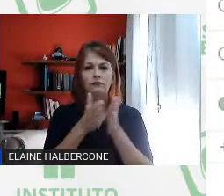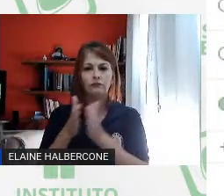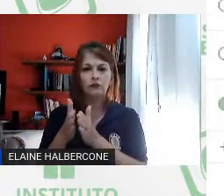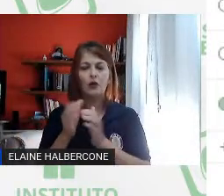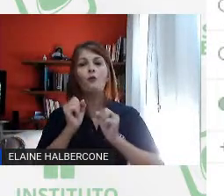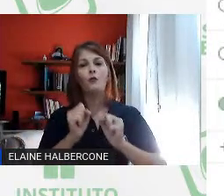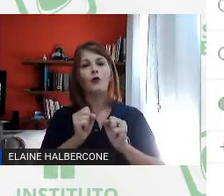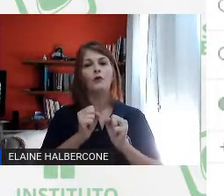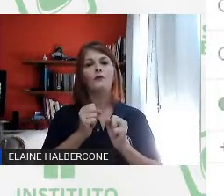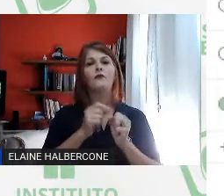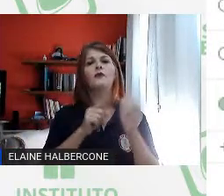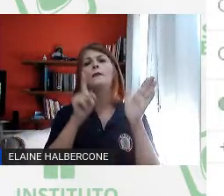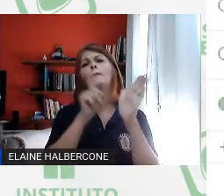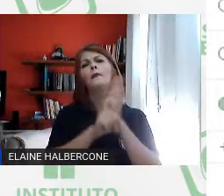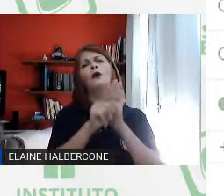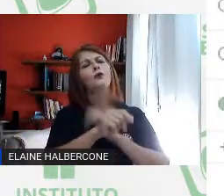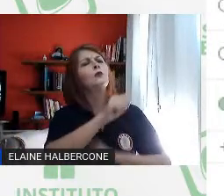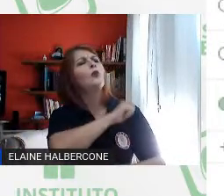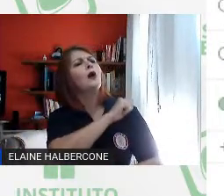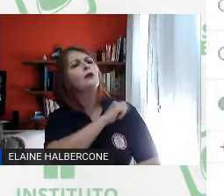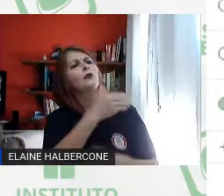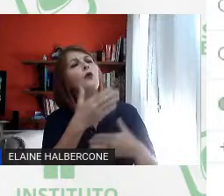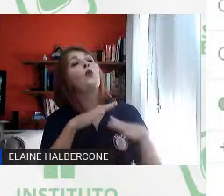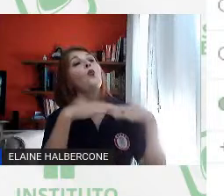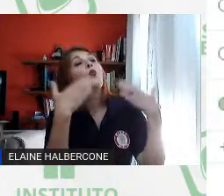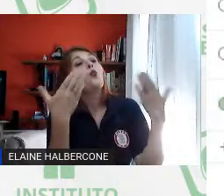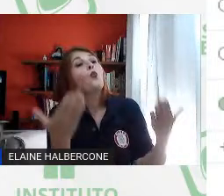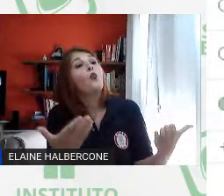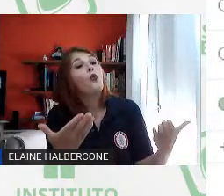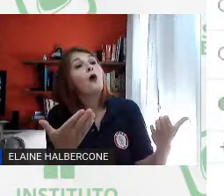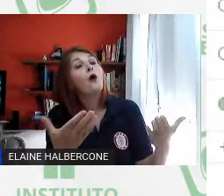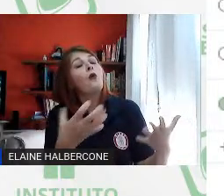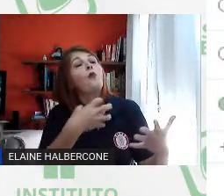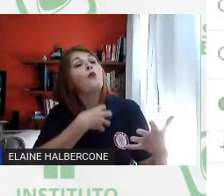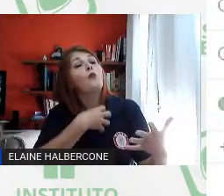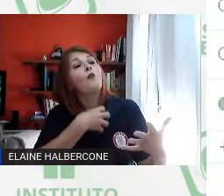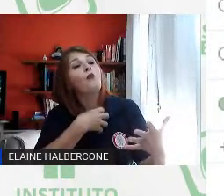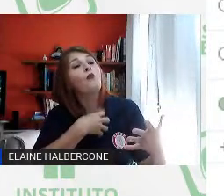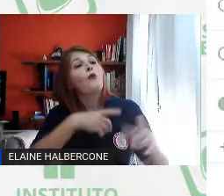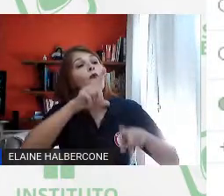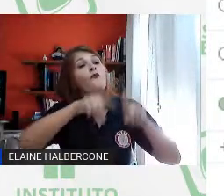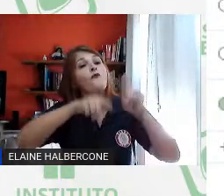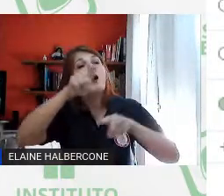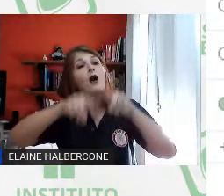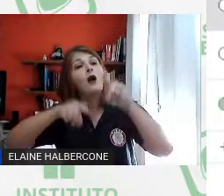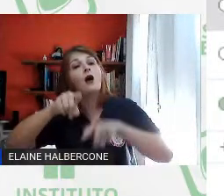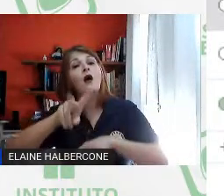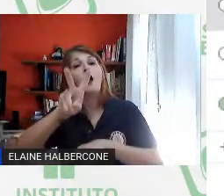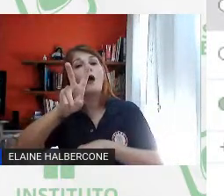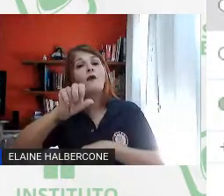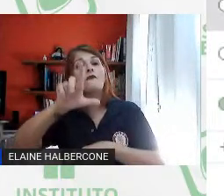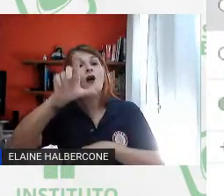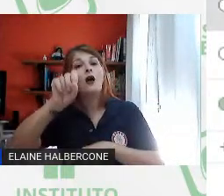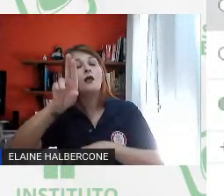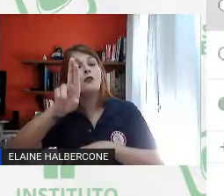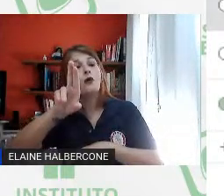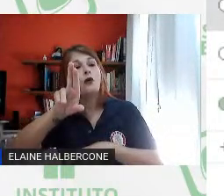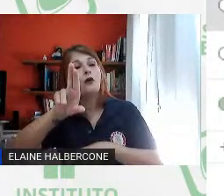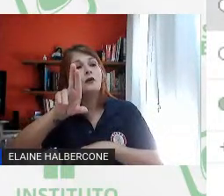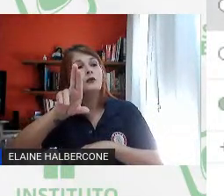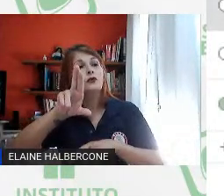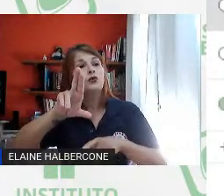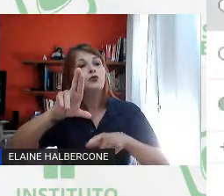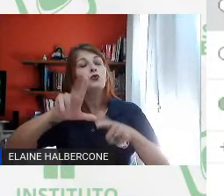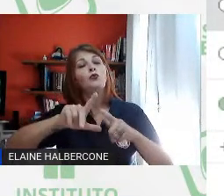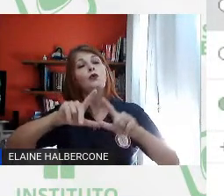fazer as seguintes perguntas para os estudantes. Qual é o comportamento, como variamos o valor do coeficiente angular? Aí, variamos o